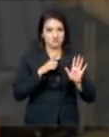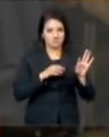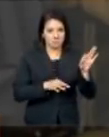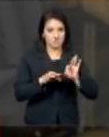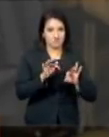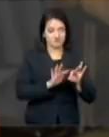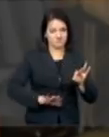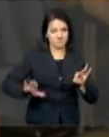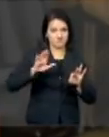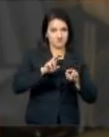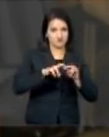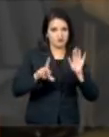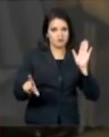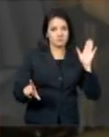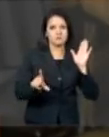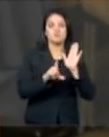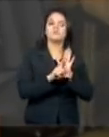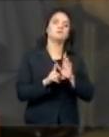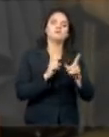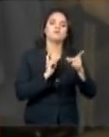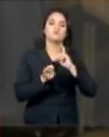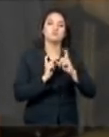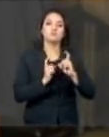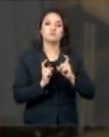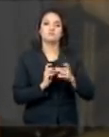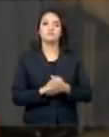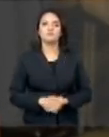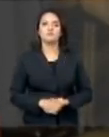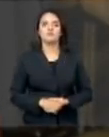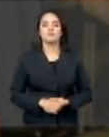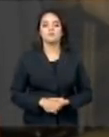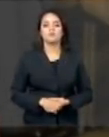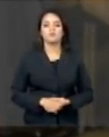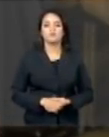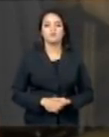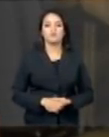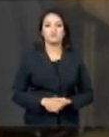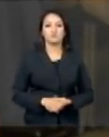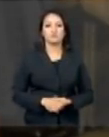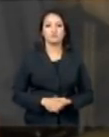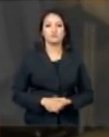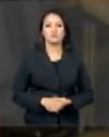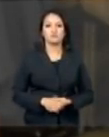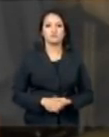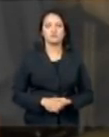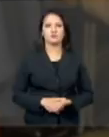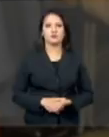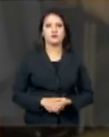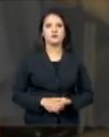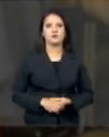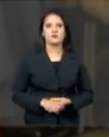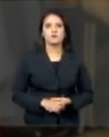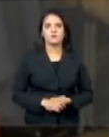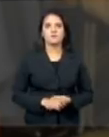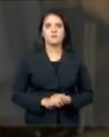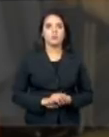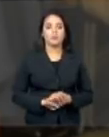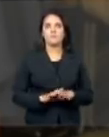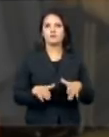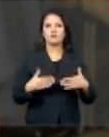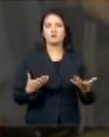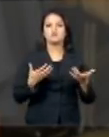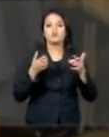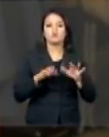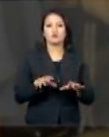lei do processo administrativo não se quer uma carta branca para o tcu se detectar ilegalidades não é isso o